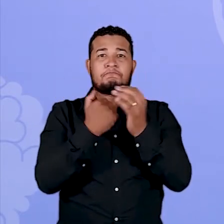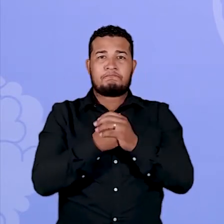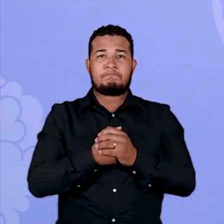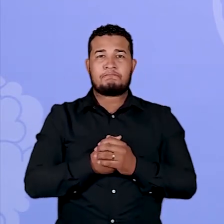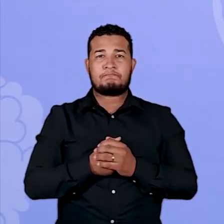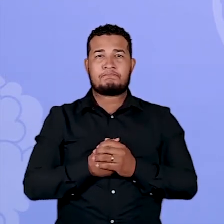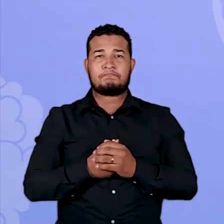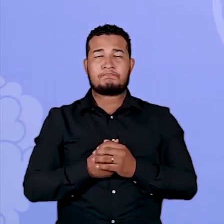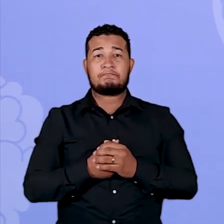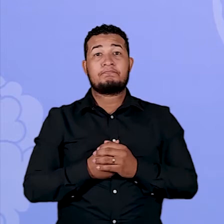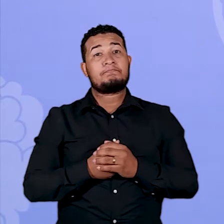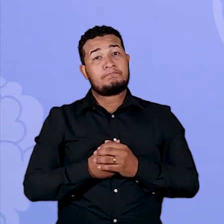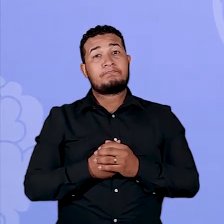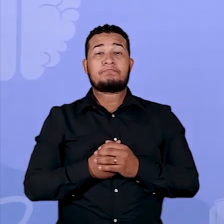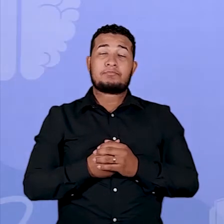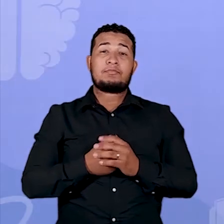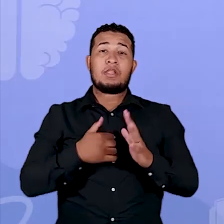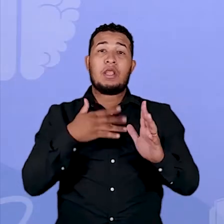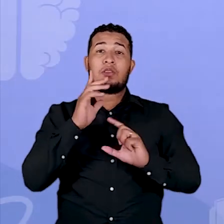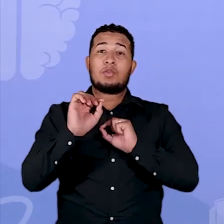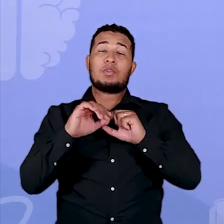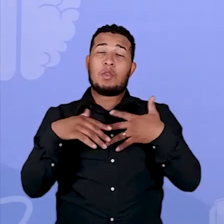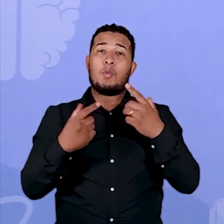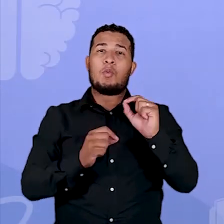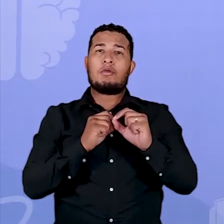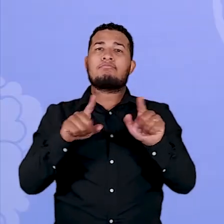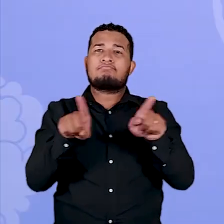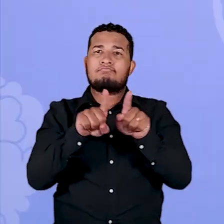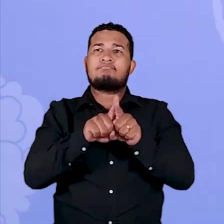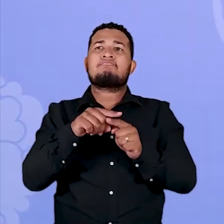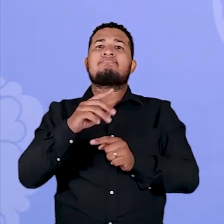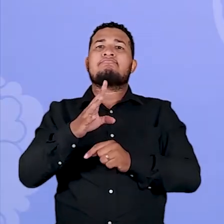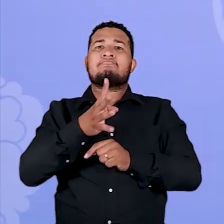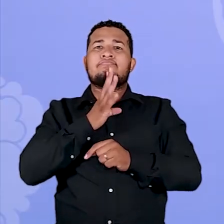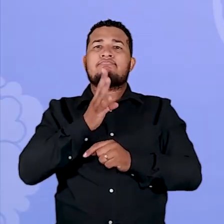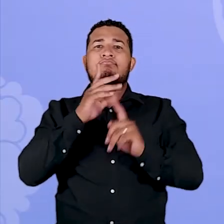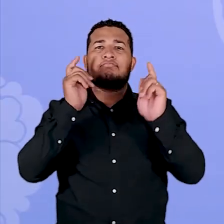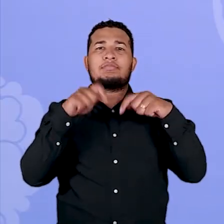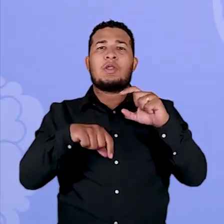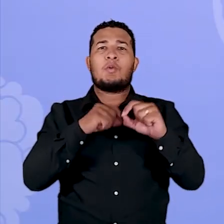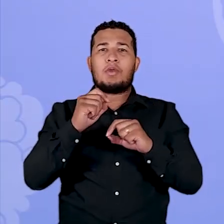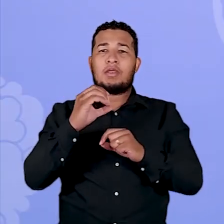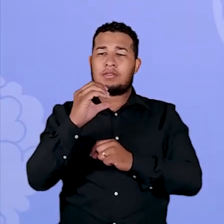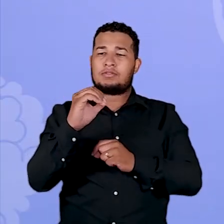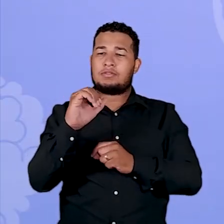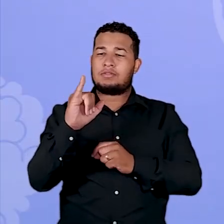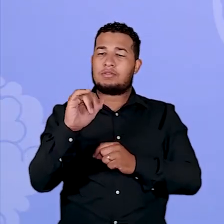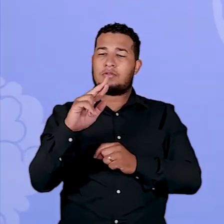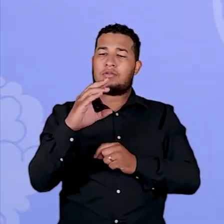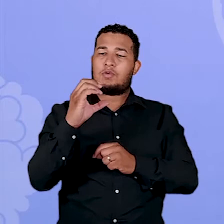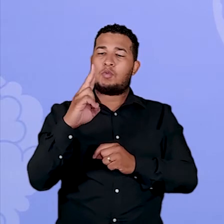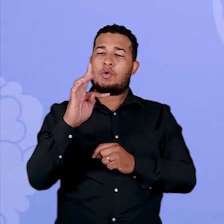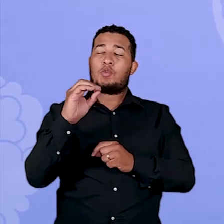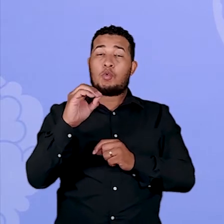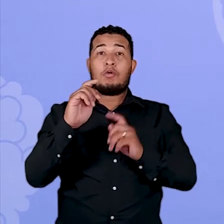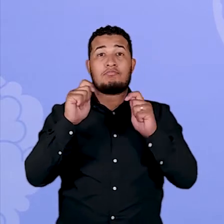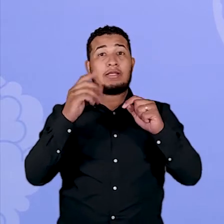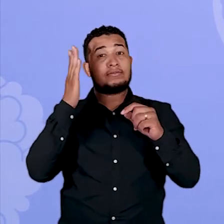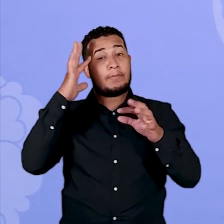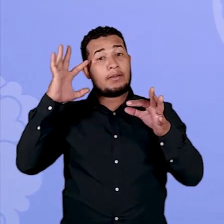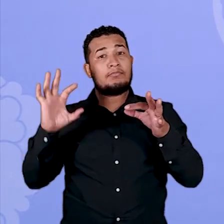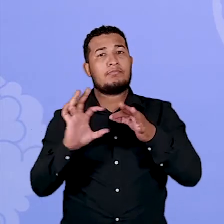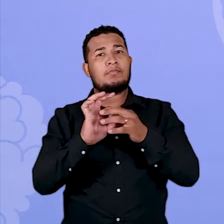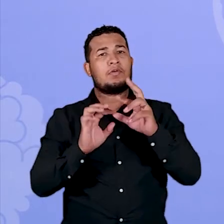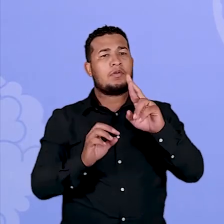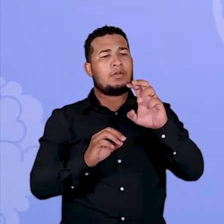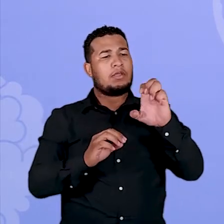meu circuito de maneira muito abrupta. Após isso, a gente também consegue aí nessa ideia de circuito definir o que são os